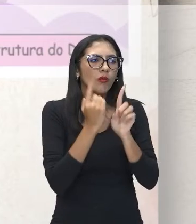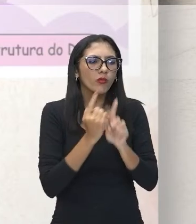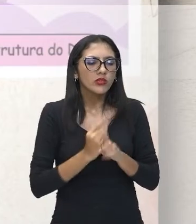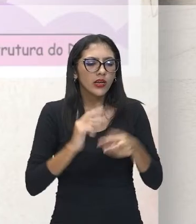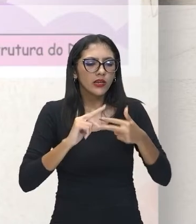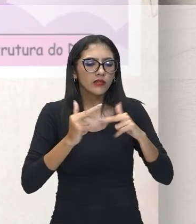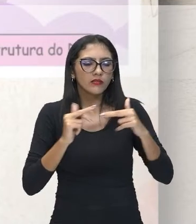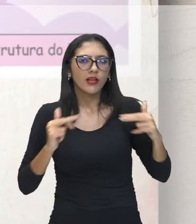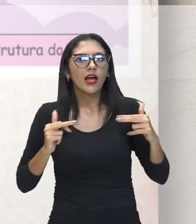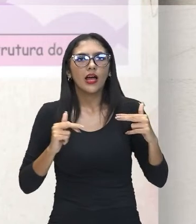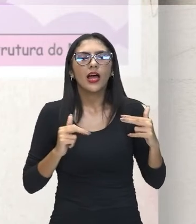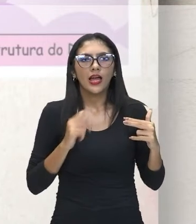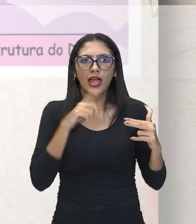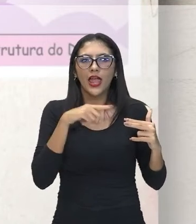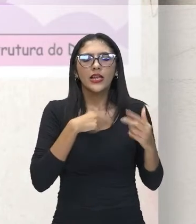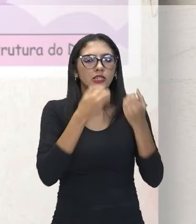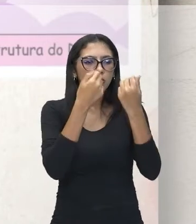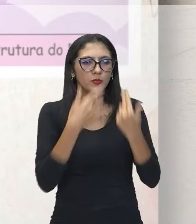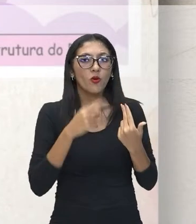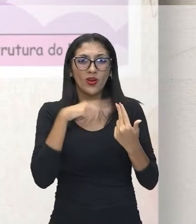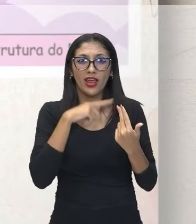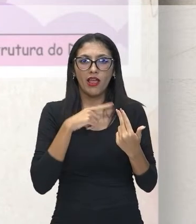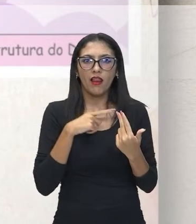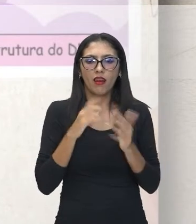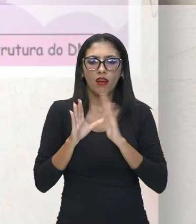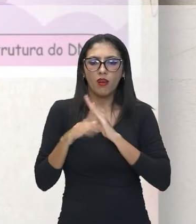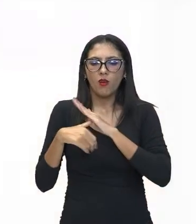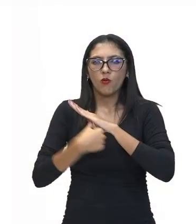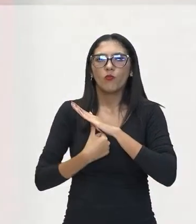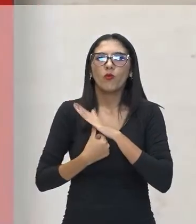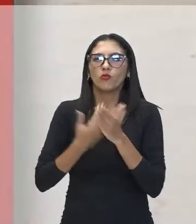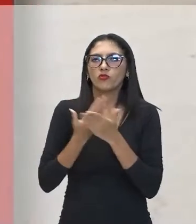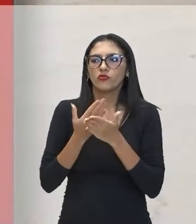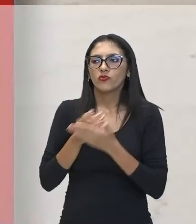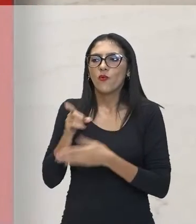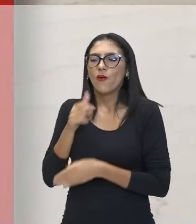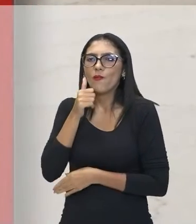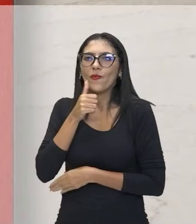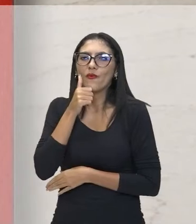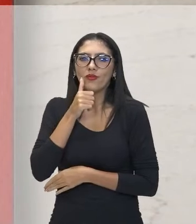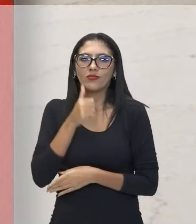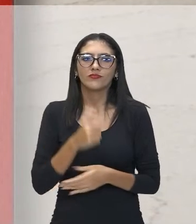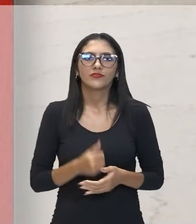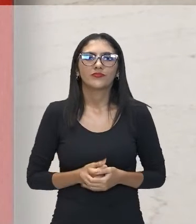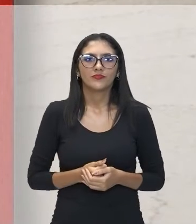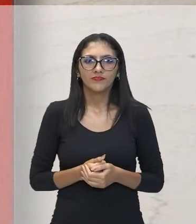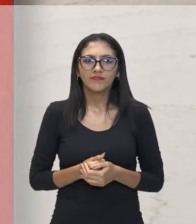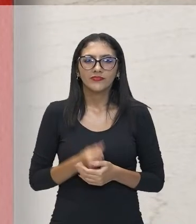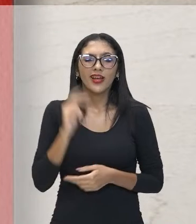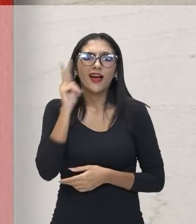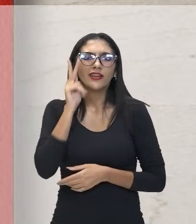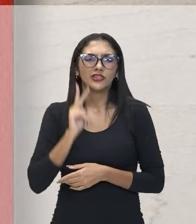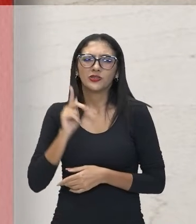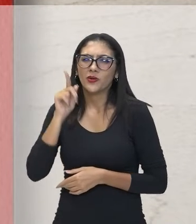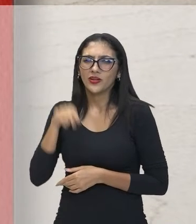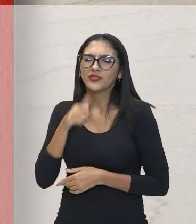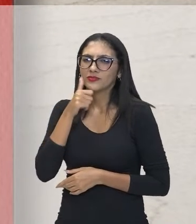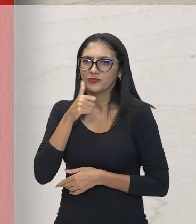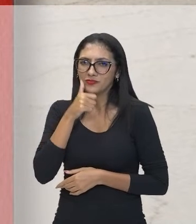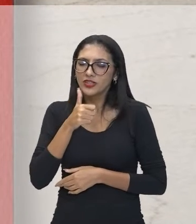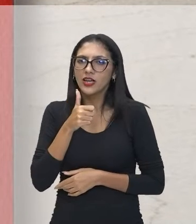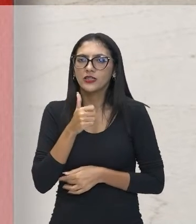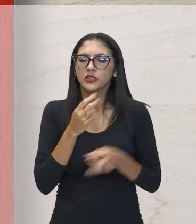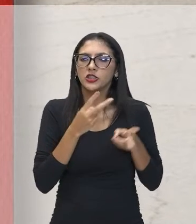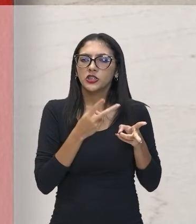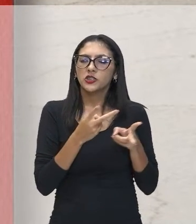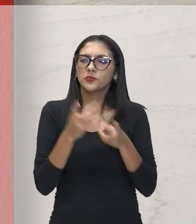pegou os estudos de Rosalind sem sua permissão. A história de Rosalind é um retrato do apagamento